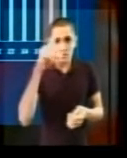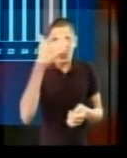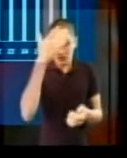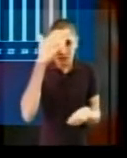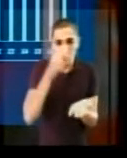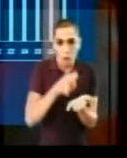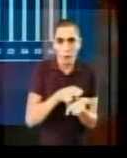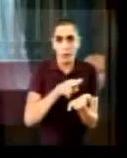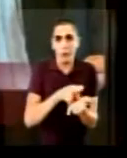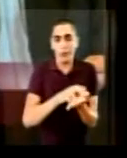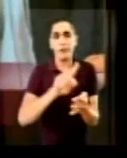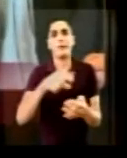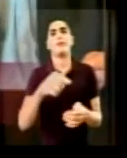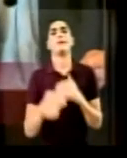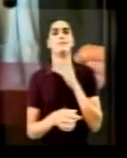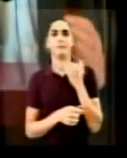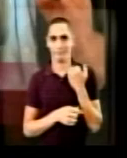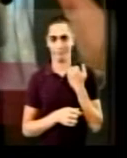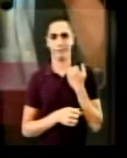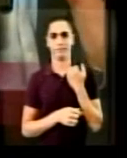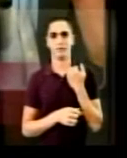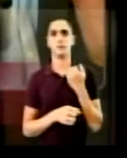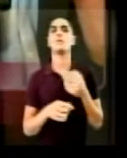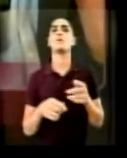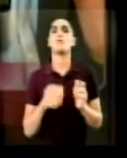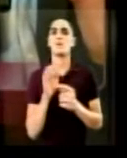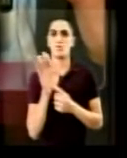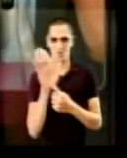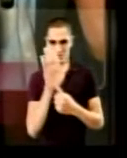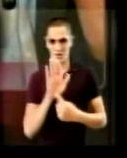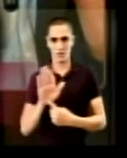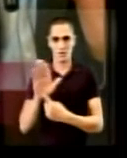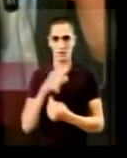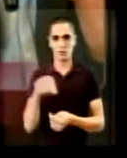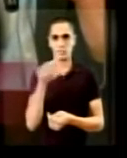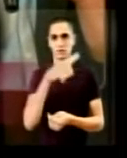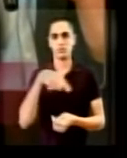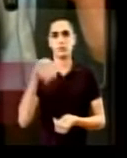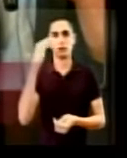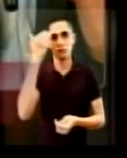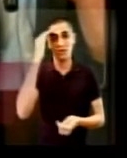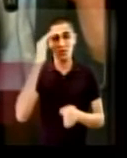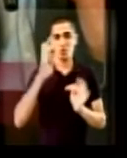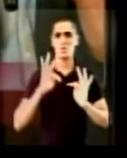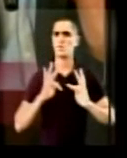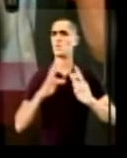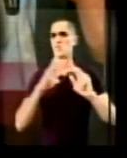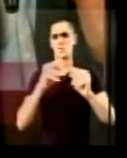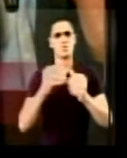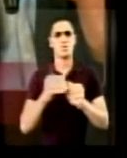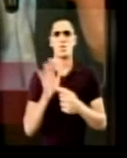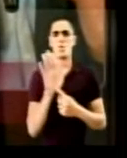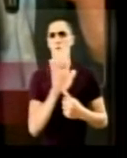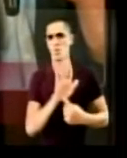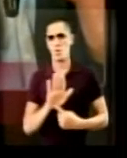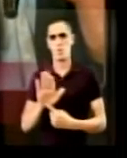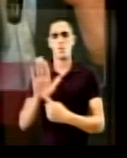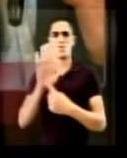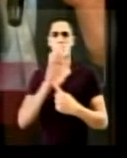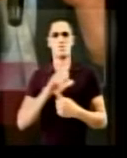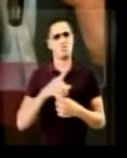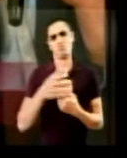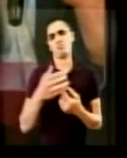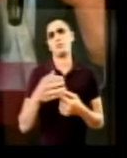nós raciocinarmos em termos de Covid, nós temos que pensar de 15, 20 dias